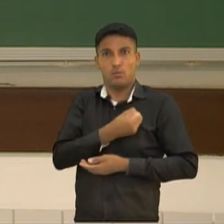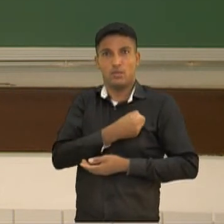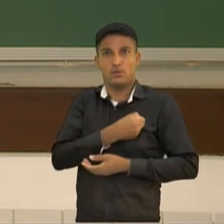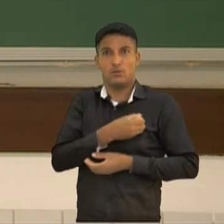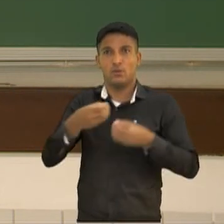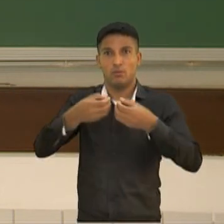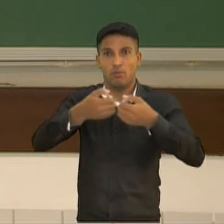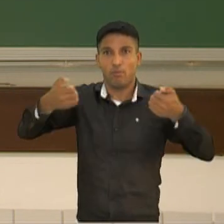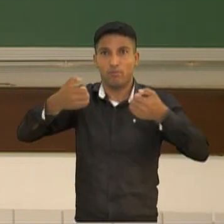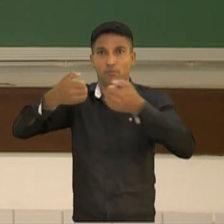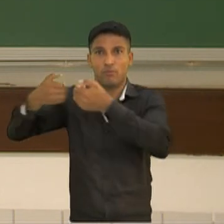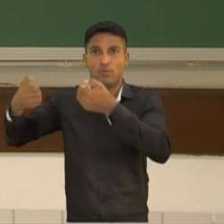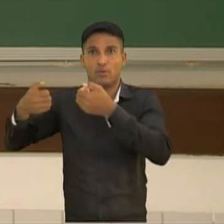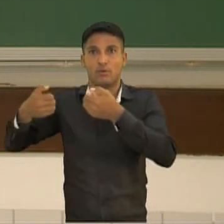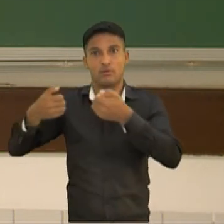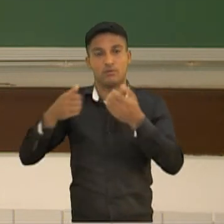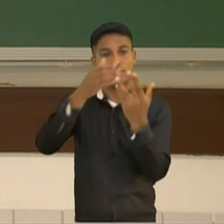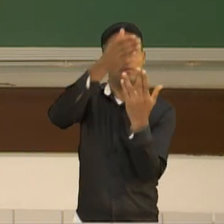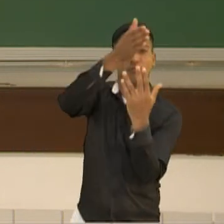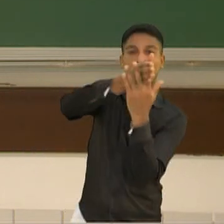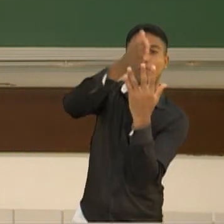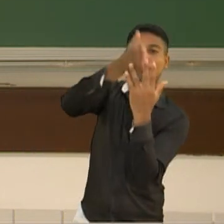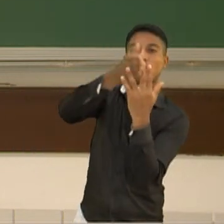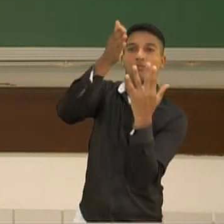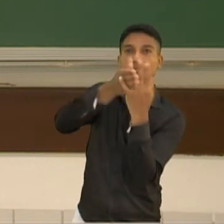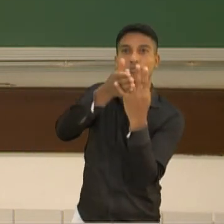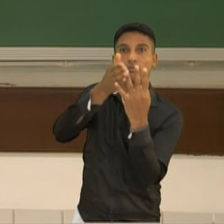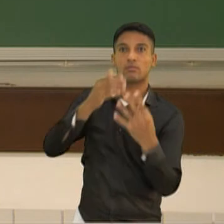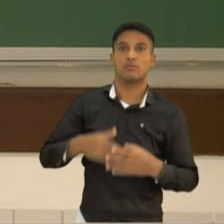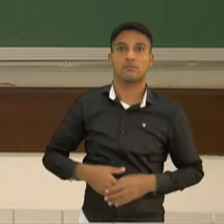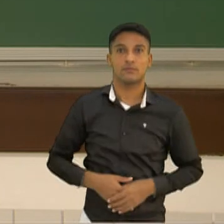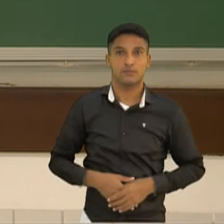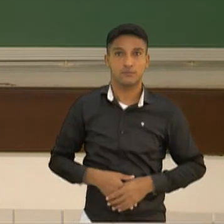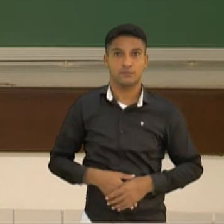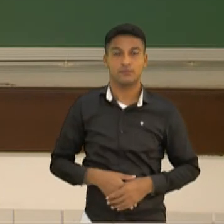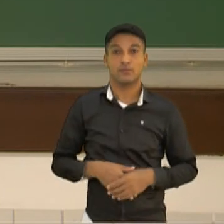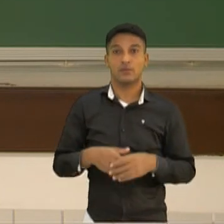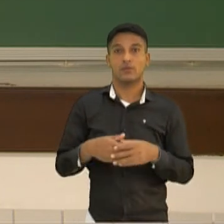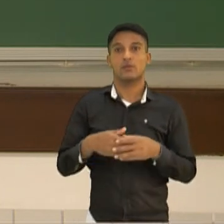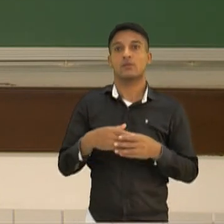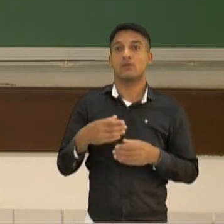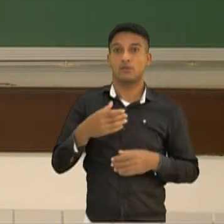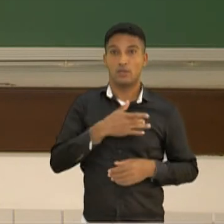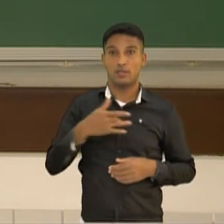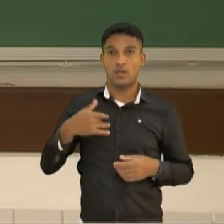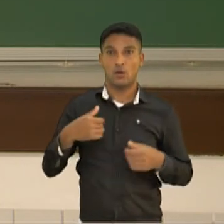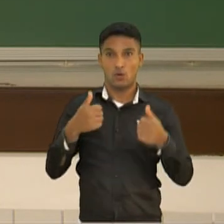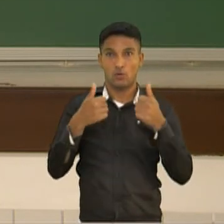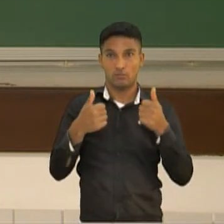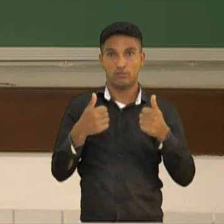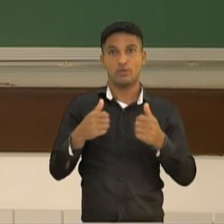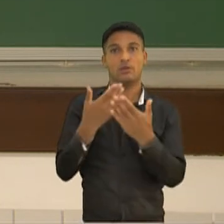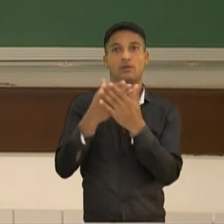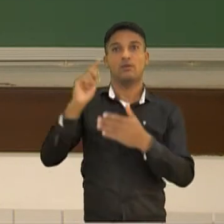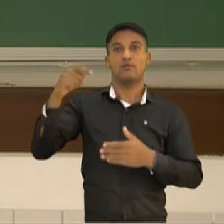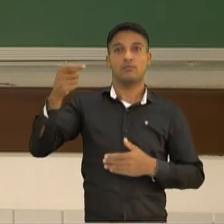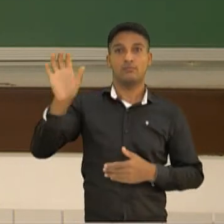certo? Tudo bem? Muito bem. Eu vou pedir para que vocês fiquem bem e até uma próxima.